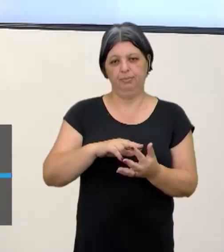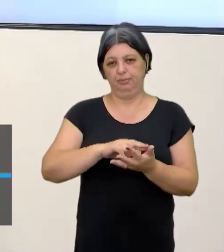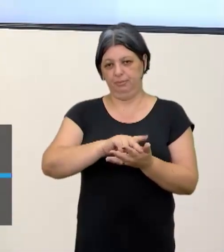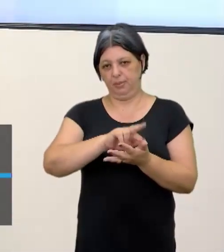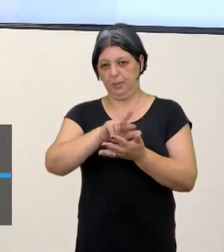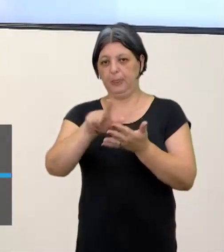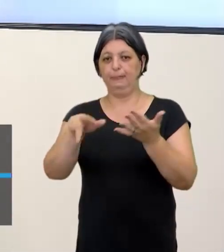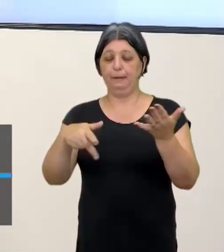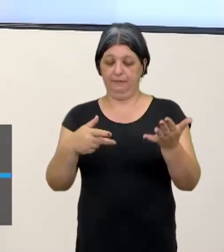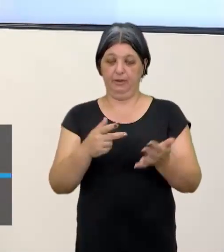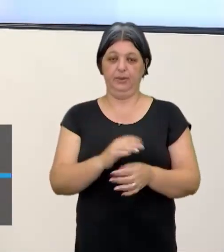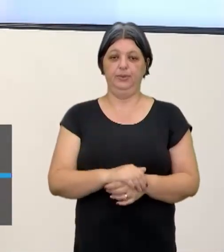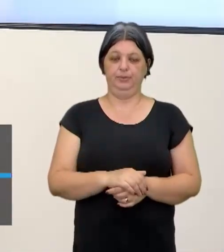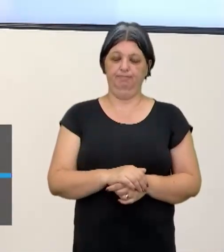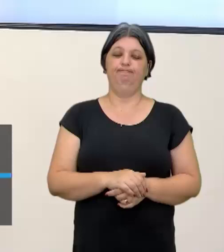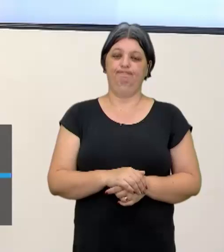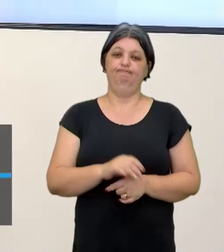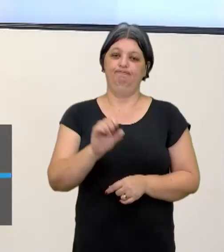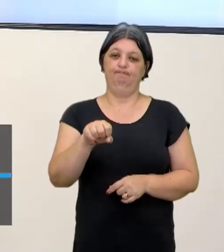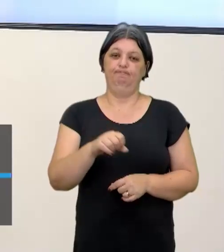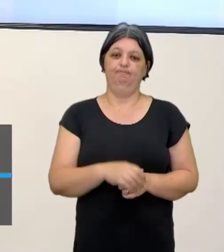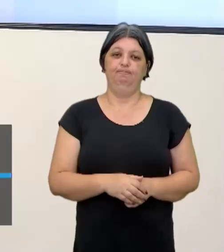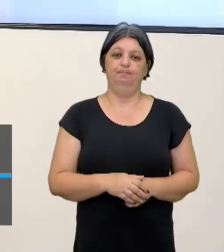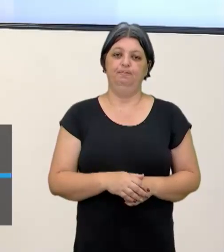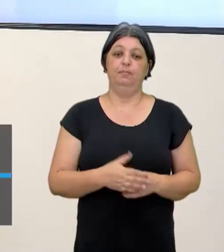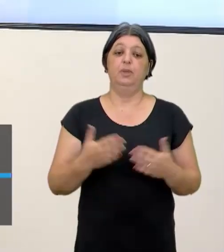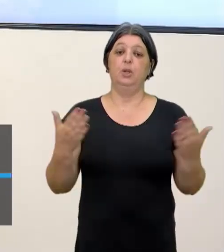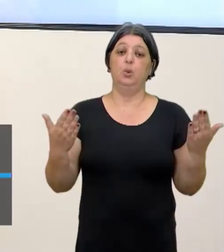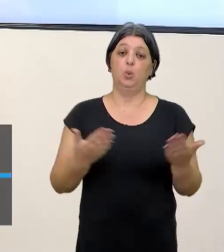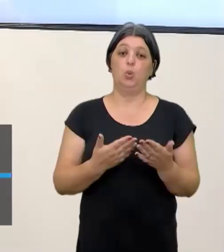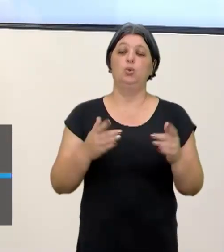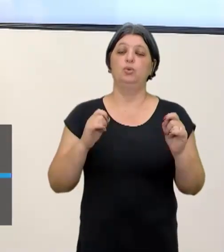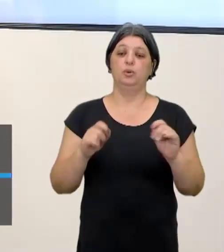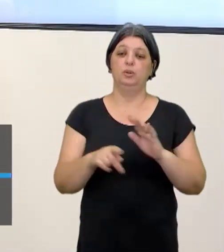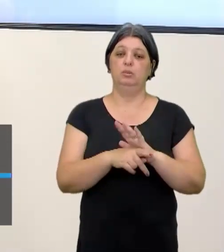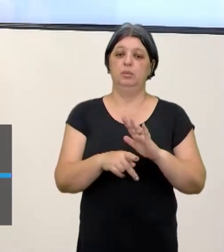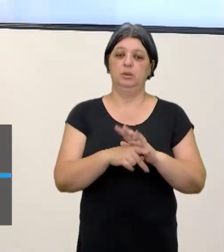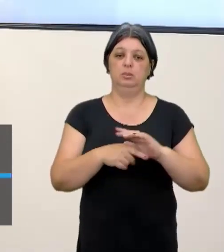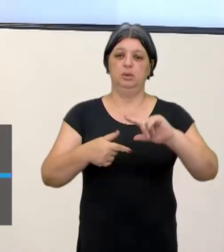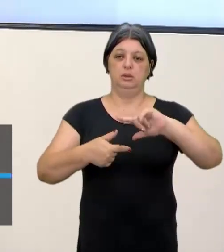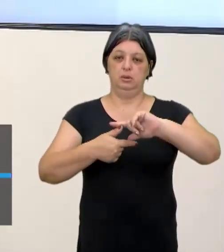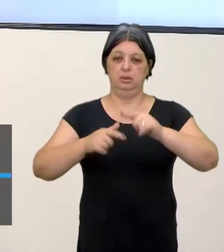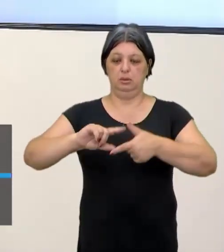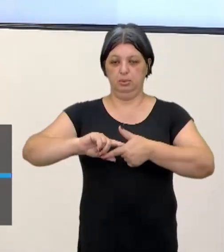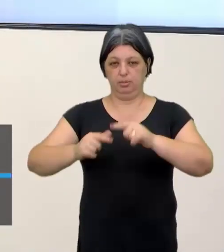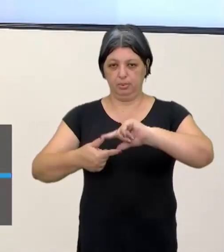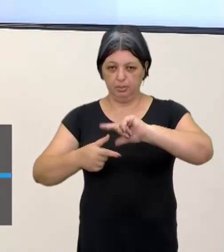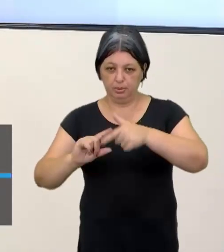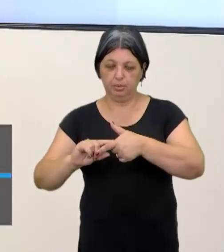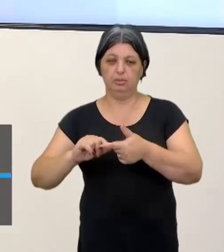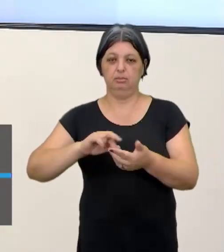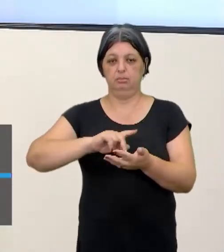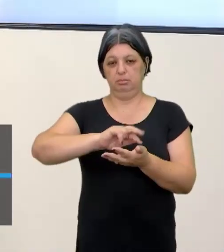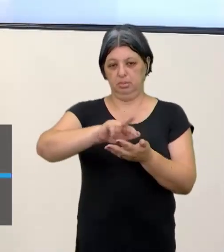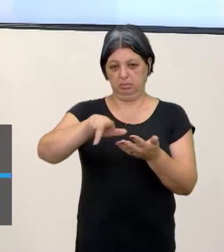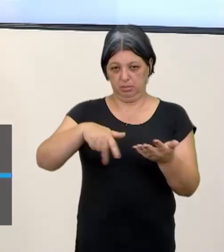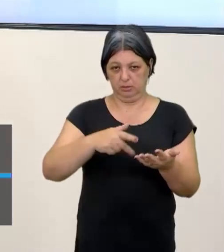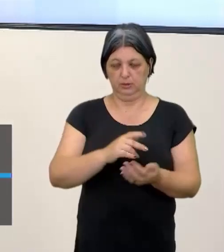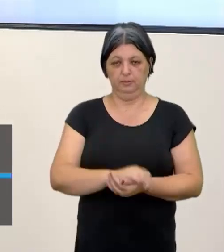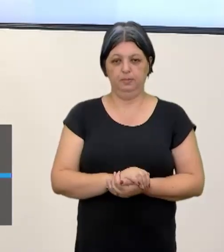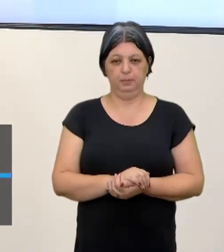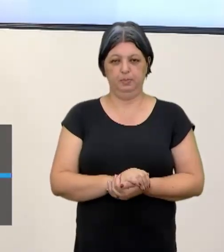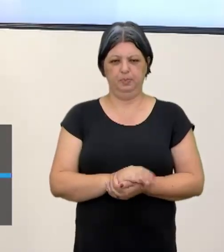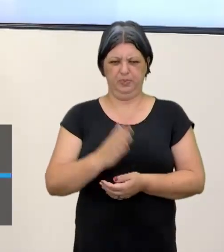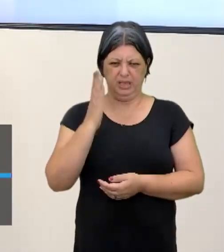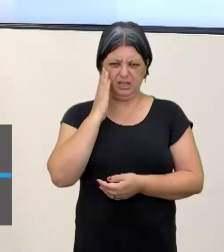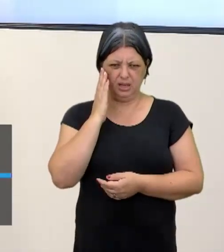regular, hexágono regular. Isso mesmo. E hoje a gente vai falar de pavimentação utilizando polígonos regulares. Ah, tá bom. Mas você sabe o que